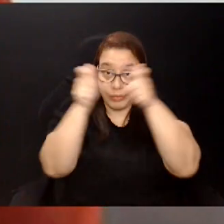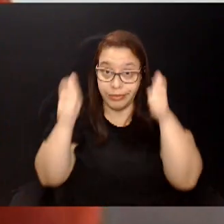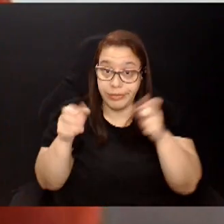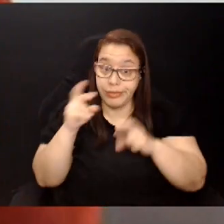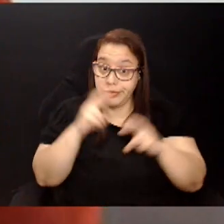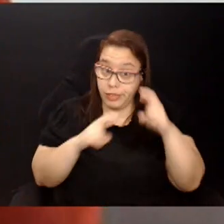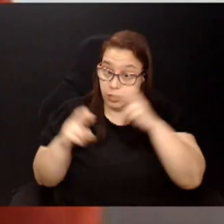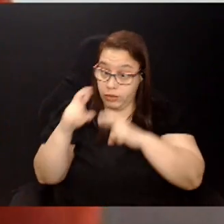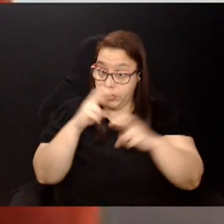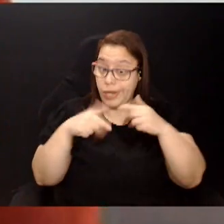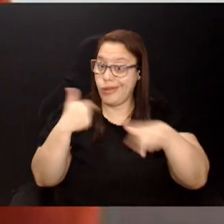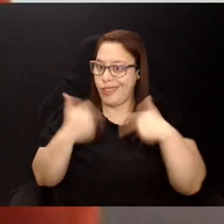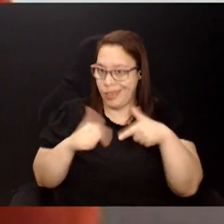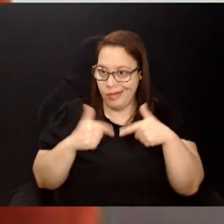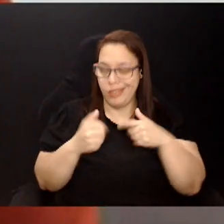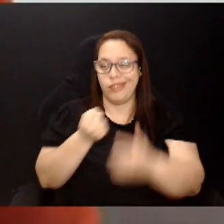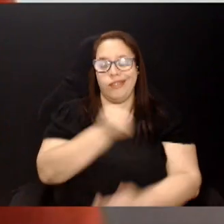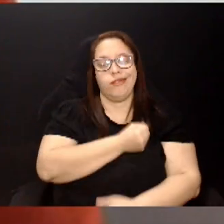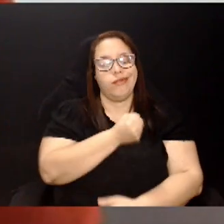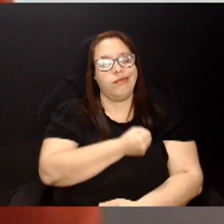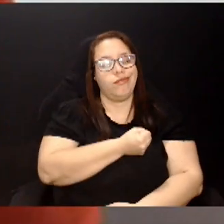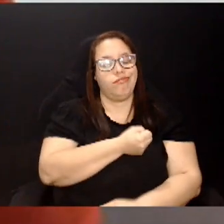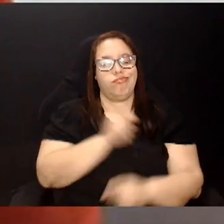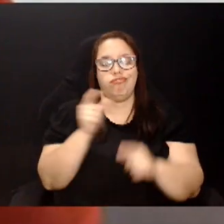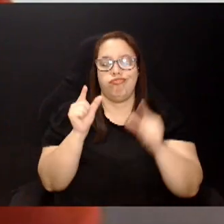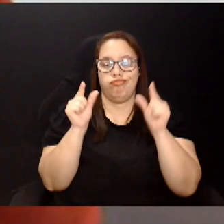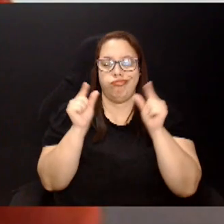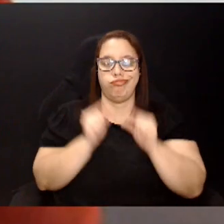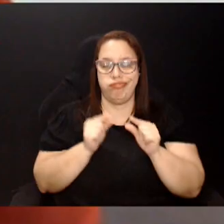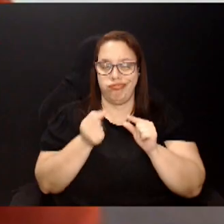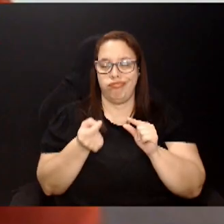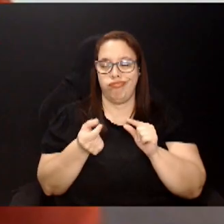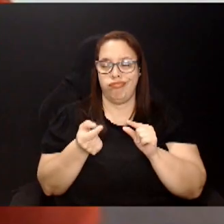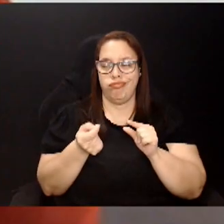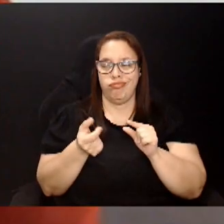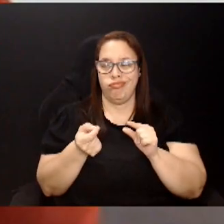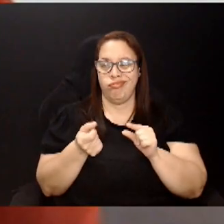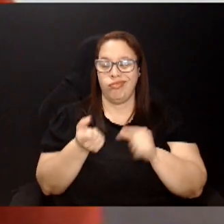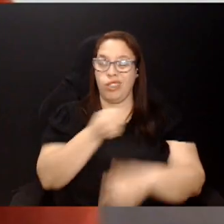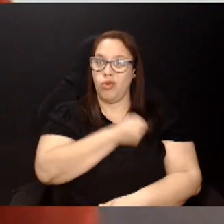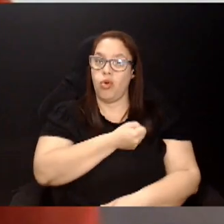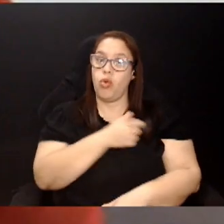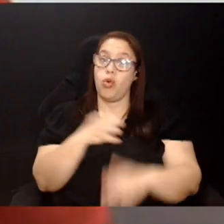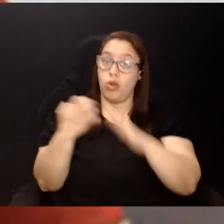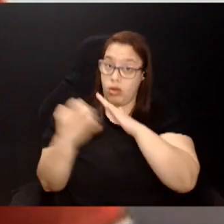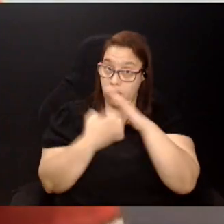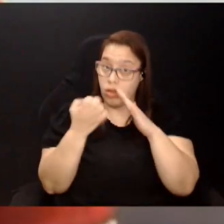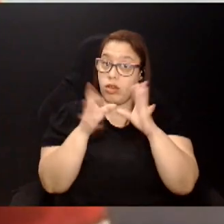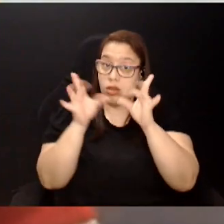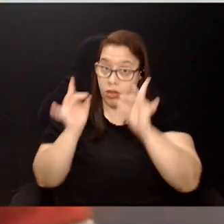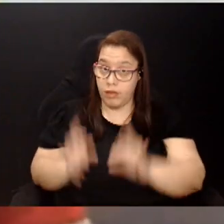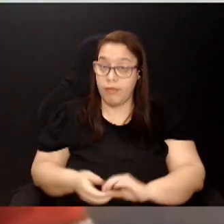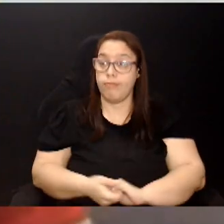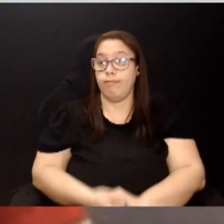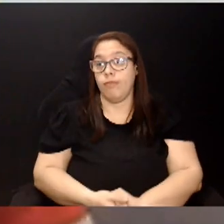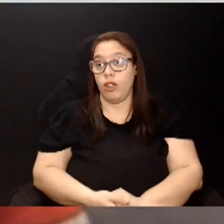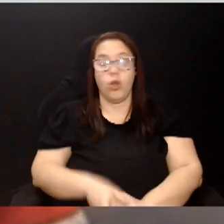trabalho. E esse número ainda de fiscais é insuficiente devido ao número de empresas, de especificidades.